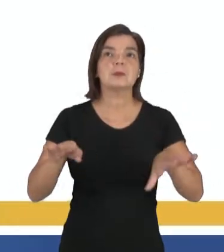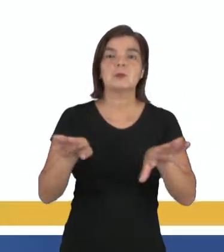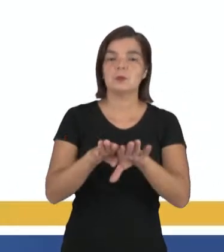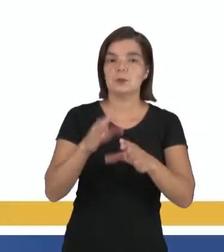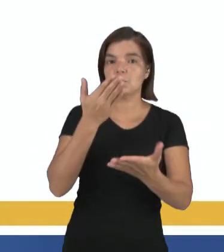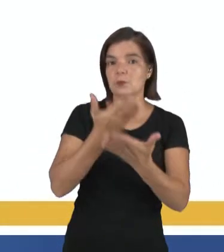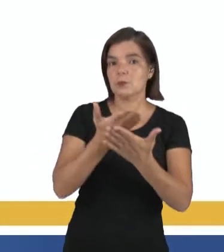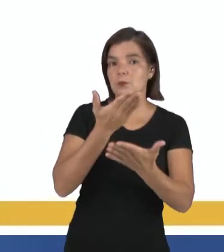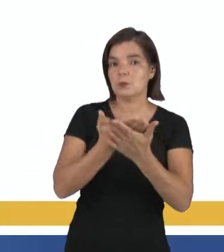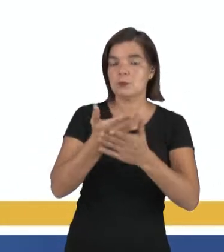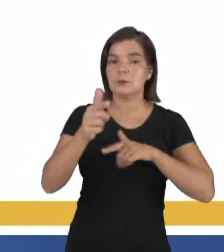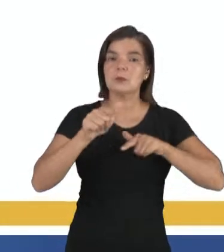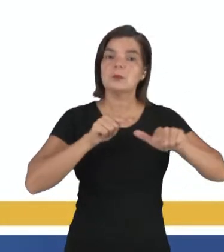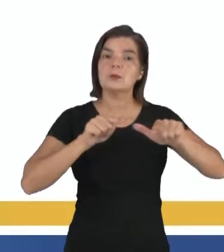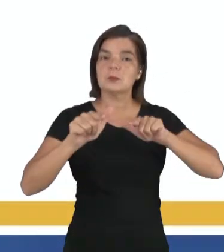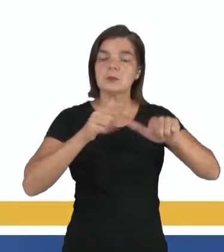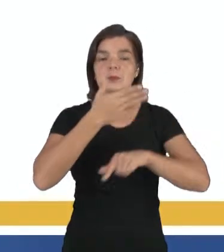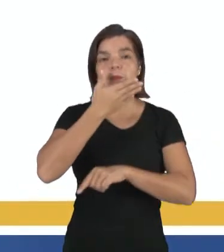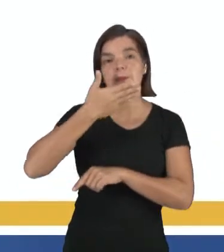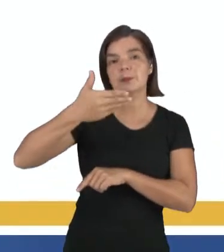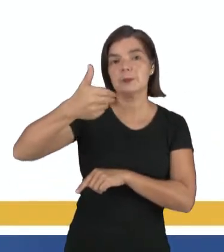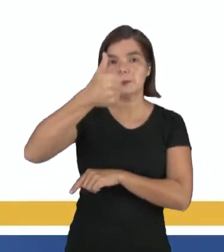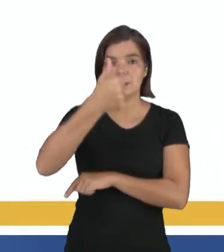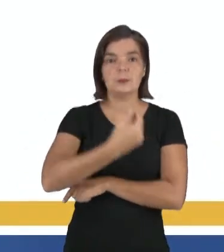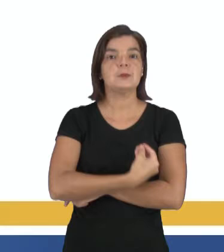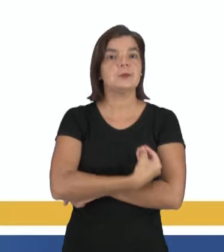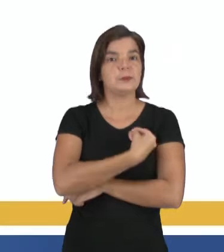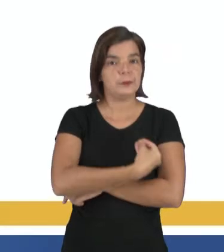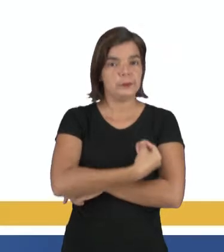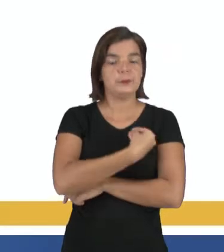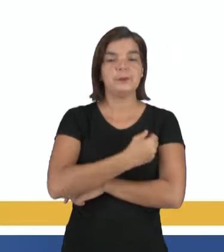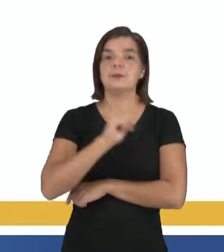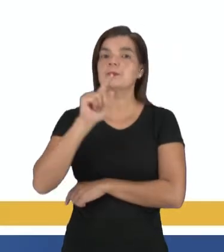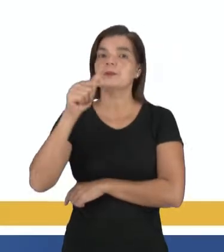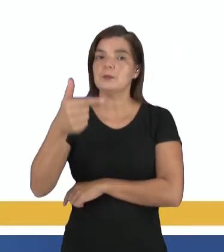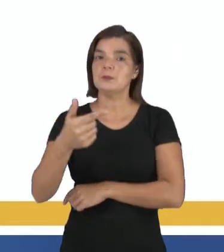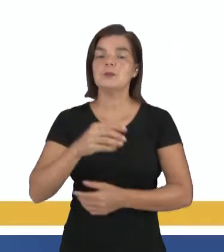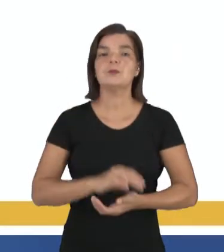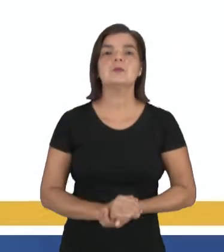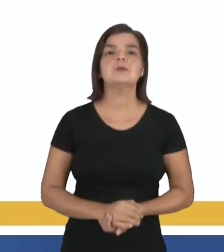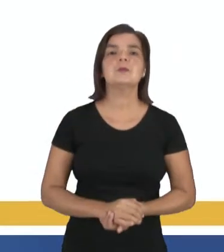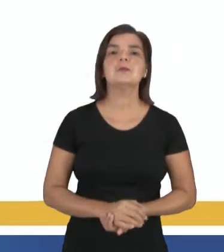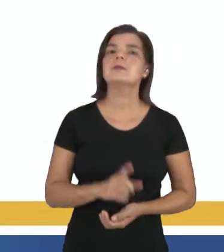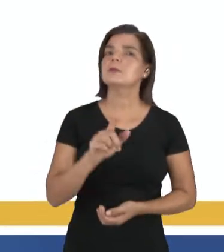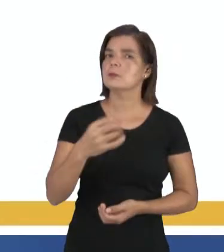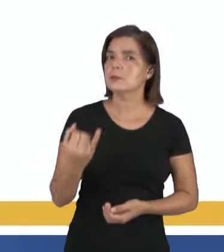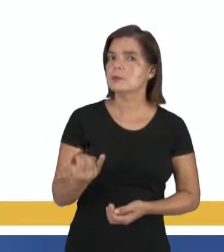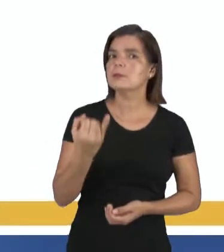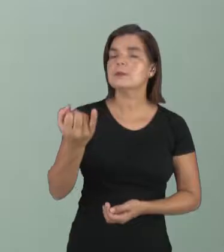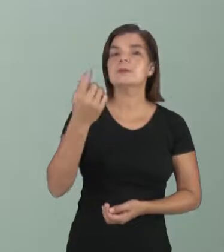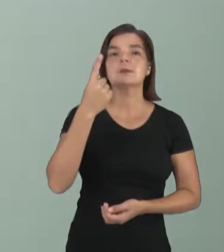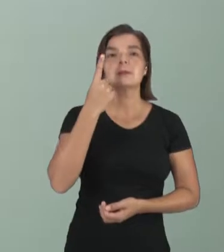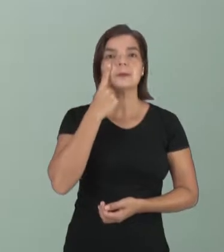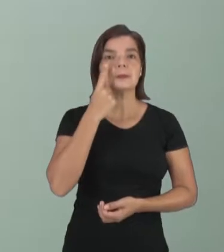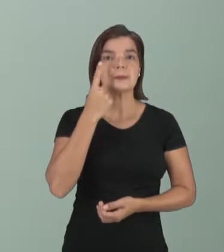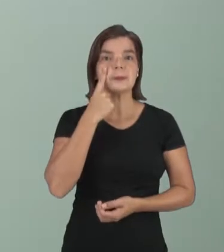a estudos em busca de trabalho e melhores condições de vida, entre outros. Então é importante